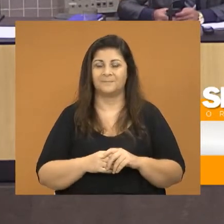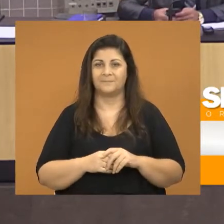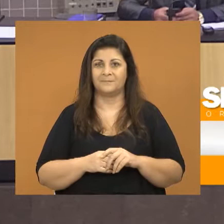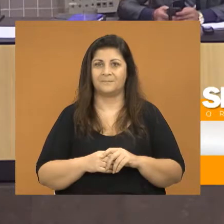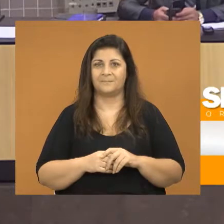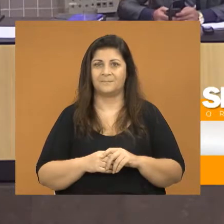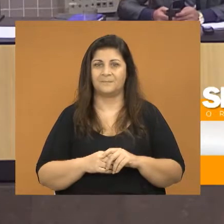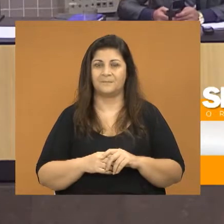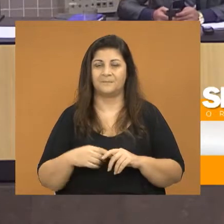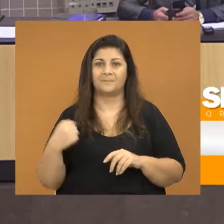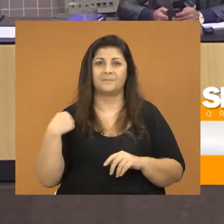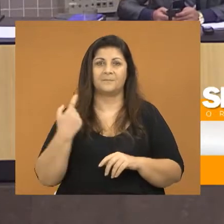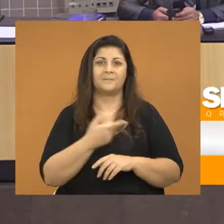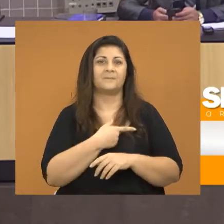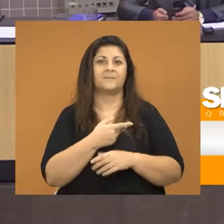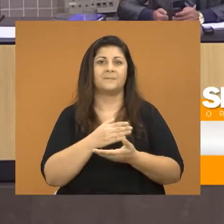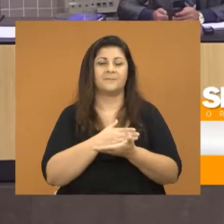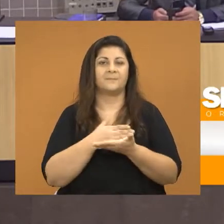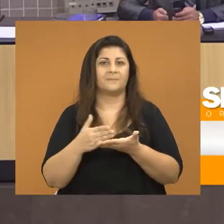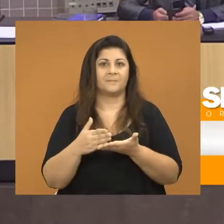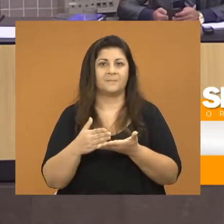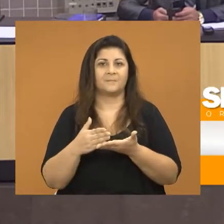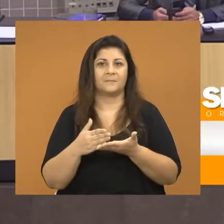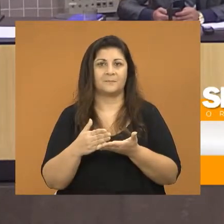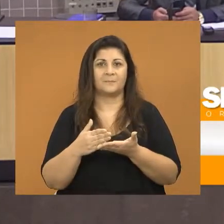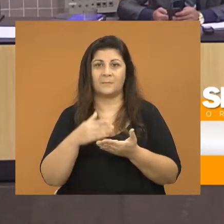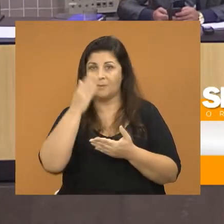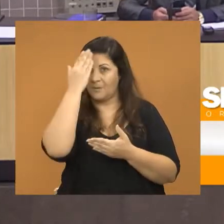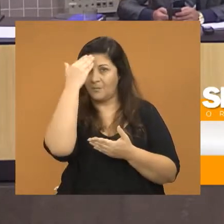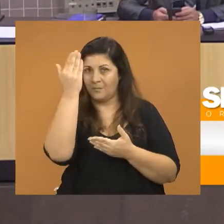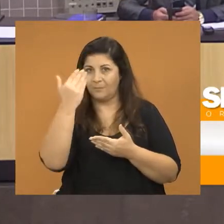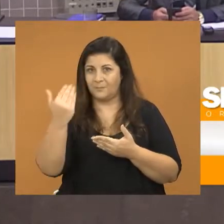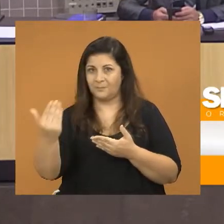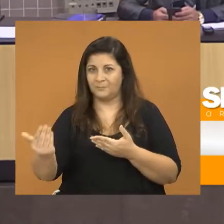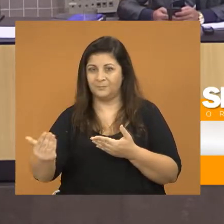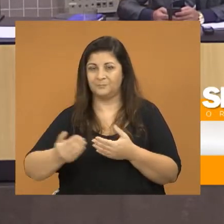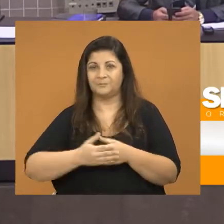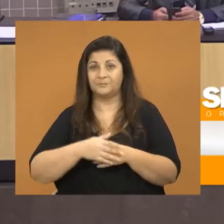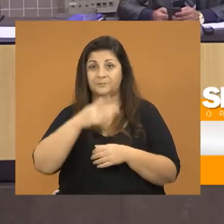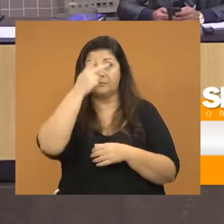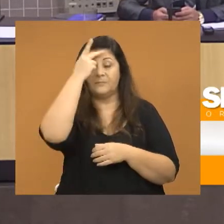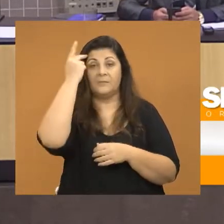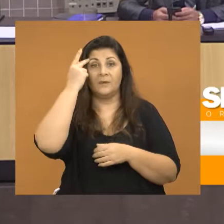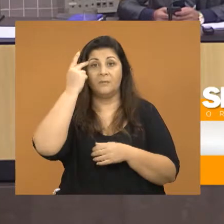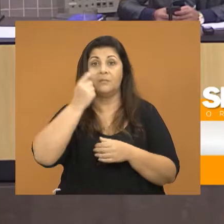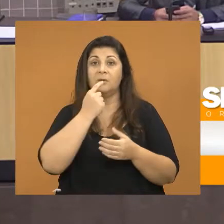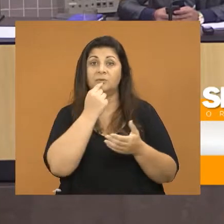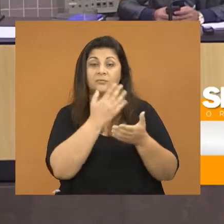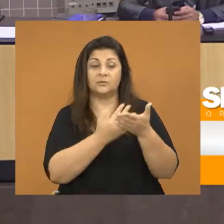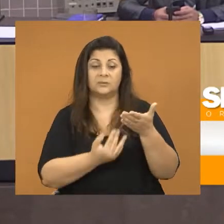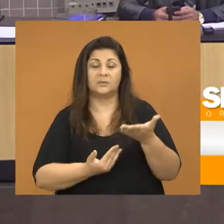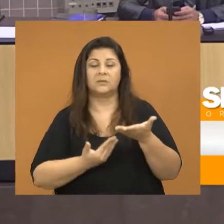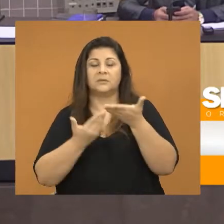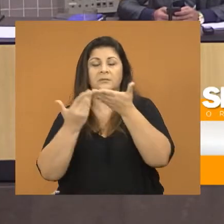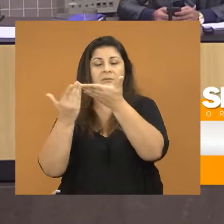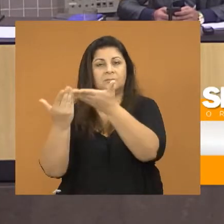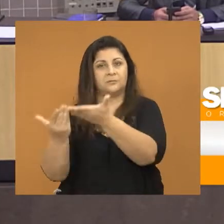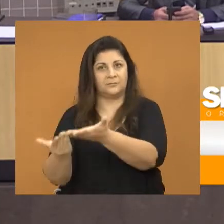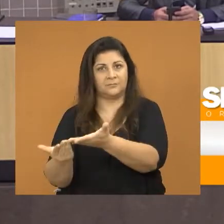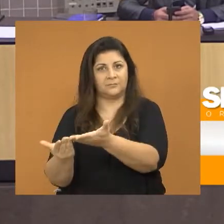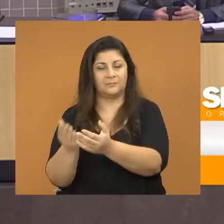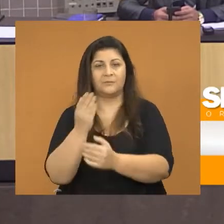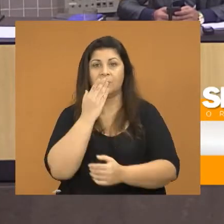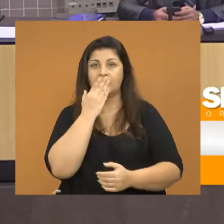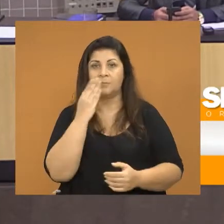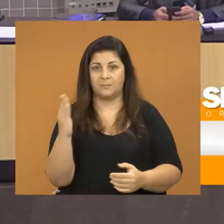316/2011, passaremos a solenidade de homenagear os doadores de sangue de Jacareí. Assim peço